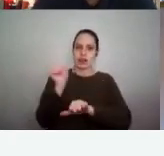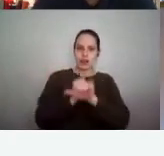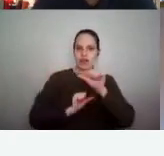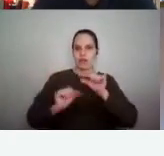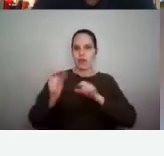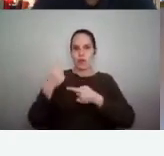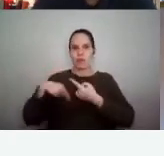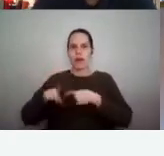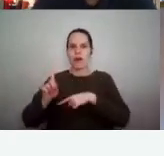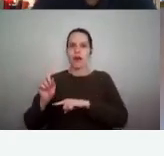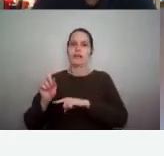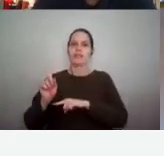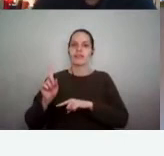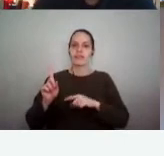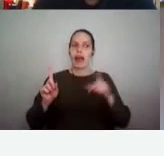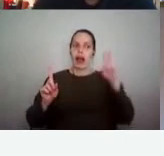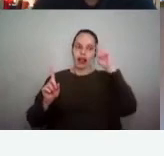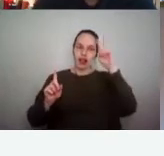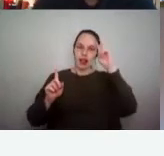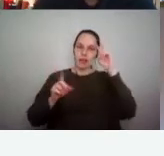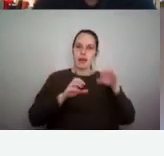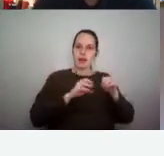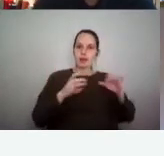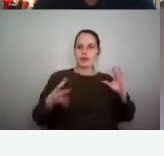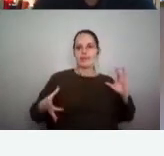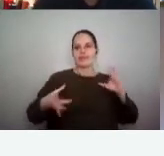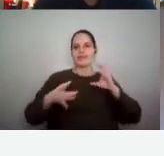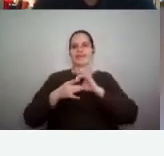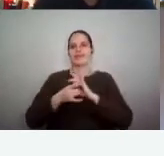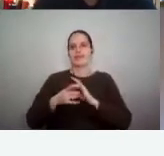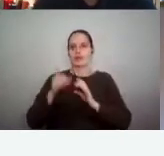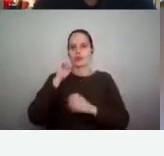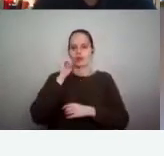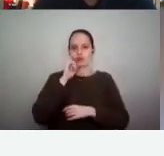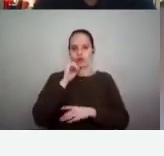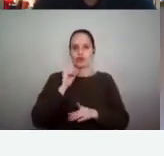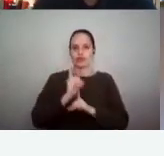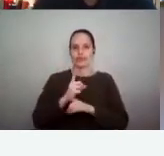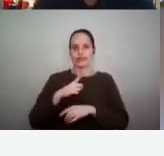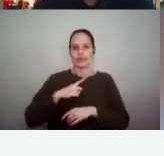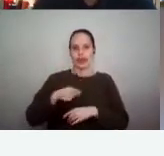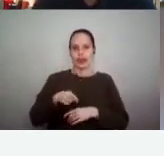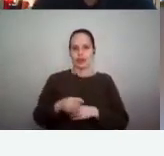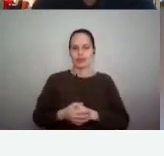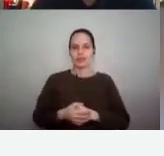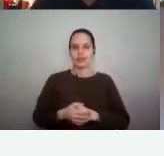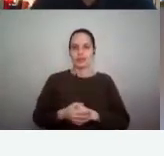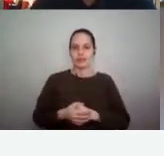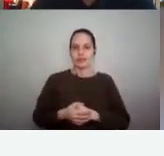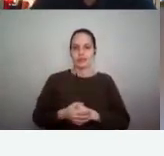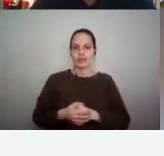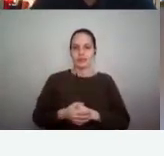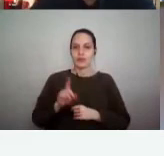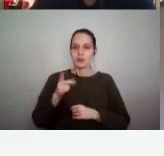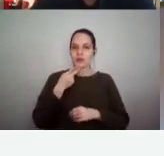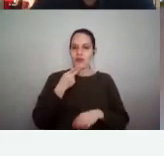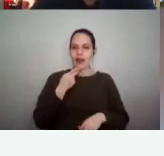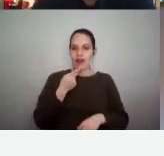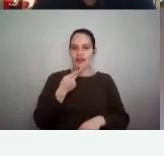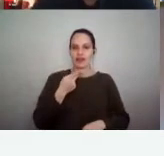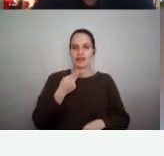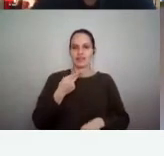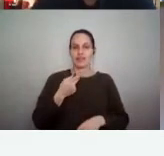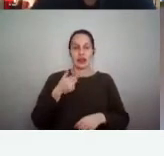que a docência encontra no seu dia a dia. Eu vou partilhar contigo, porque, né, como tu tá falando sem poder enxergar as pessoas,